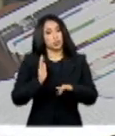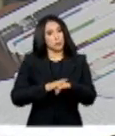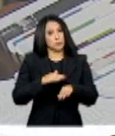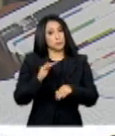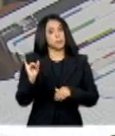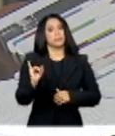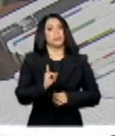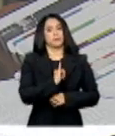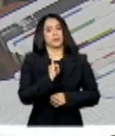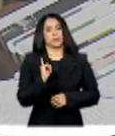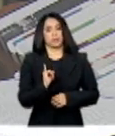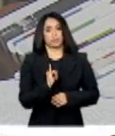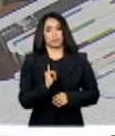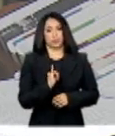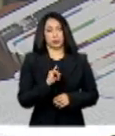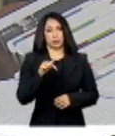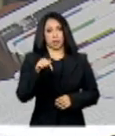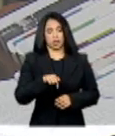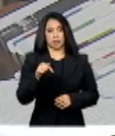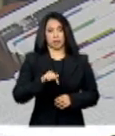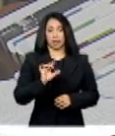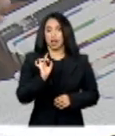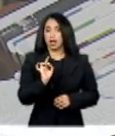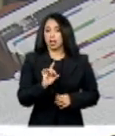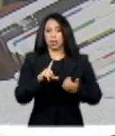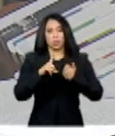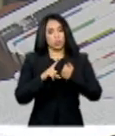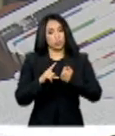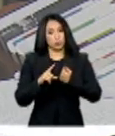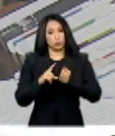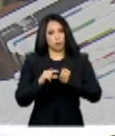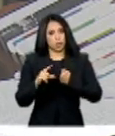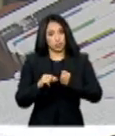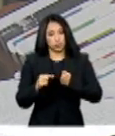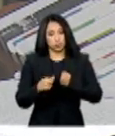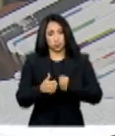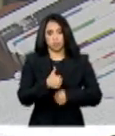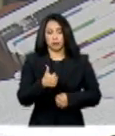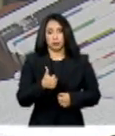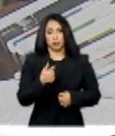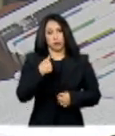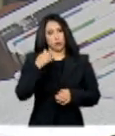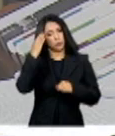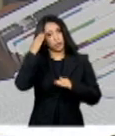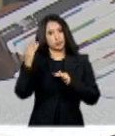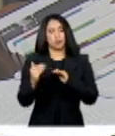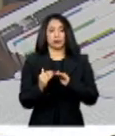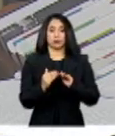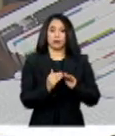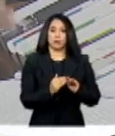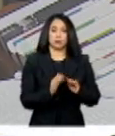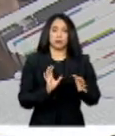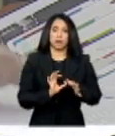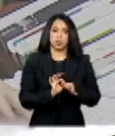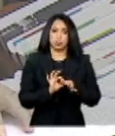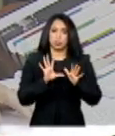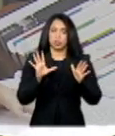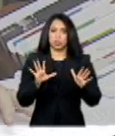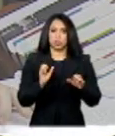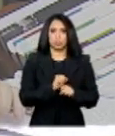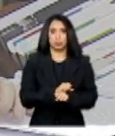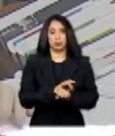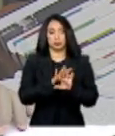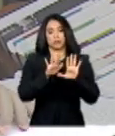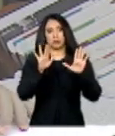está sendo é contestado é apenas o artigo 1º a companhia anteriormente sua excelência mas deixando claro e isso pode até